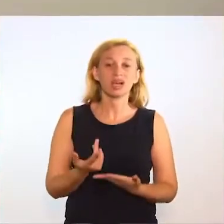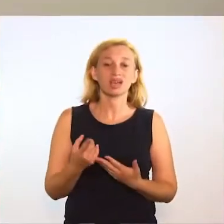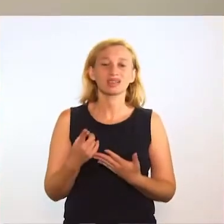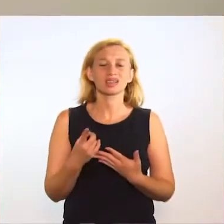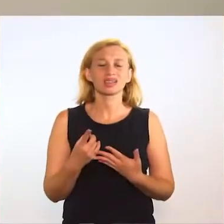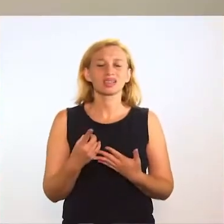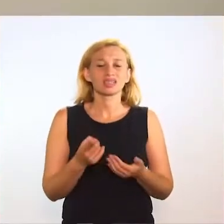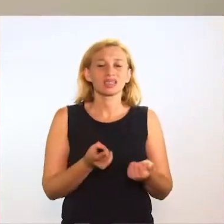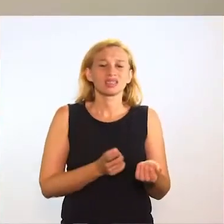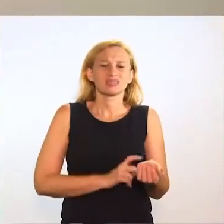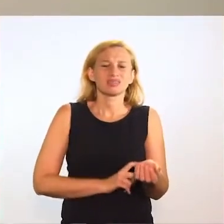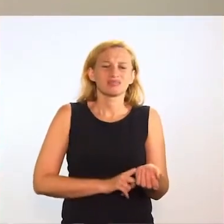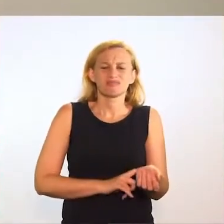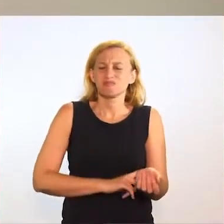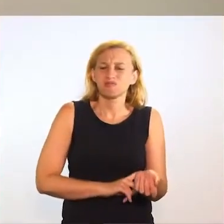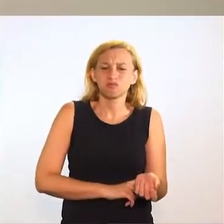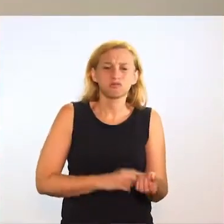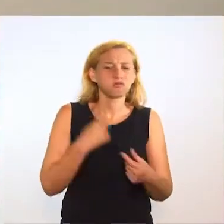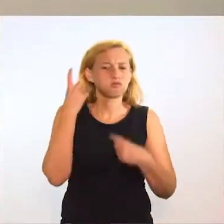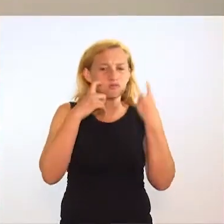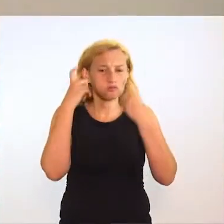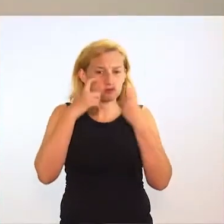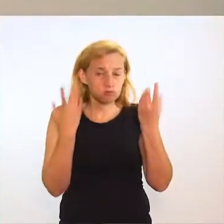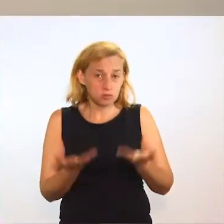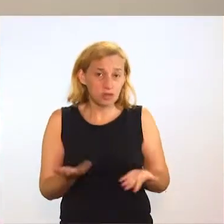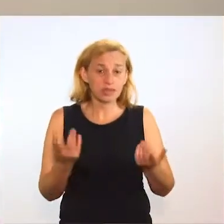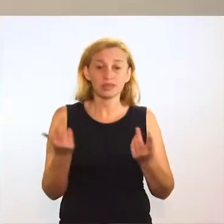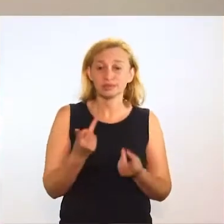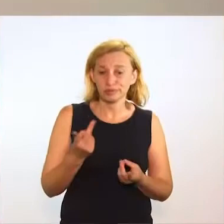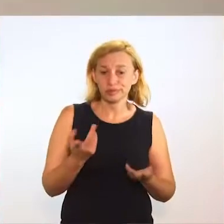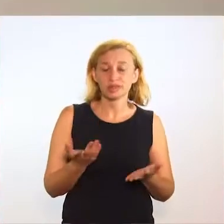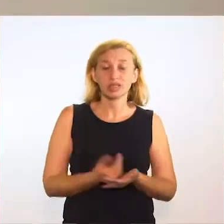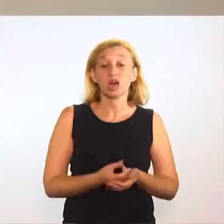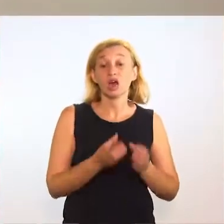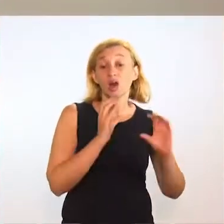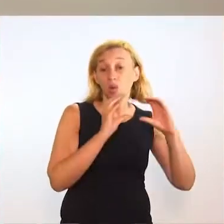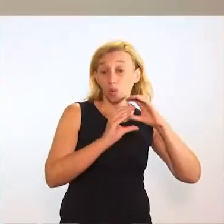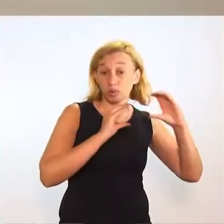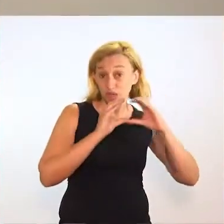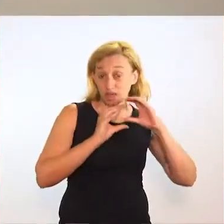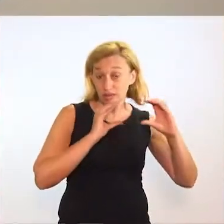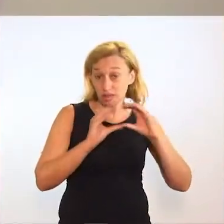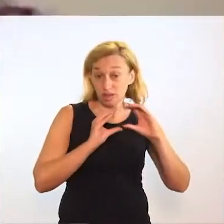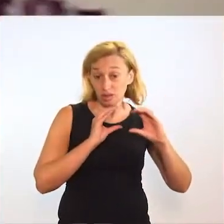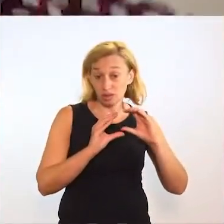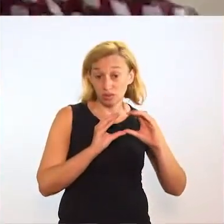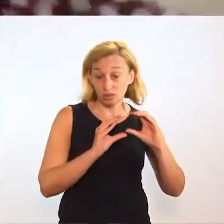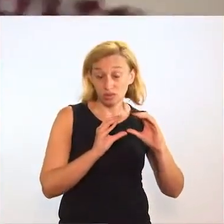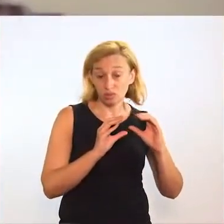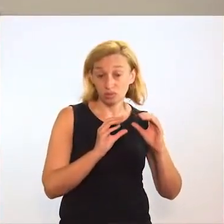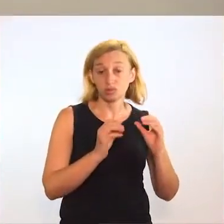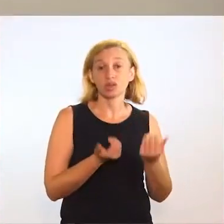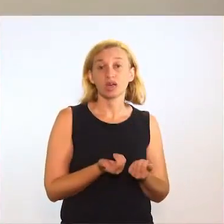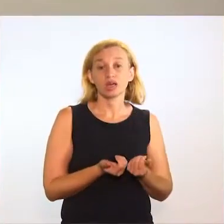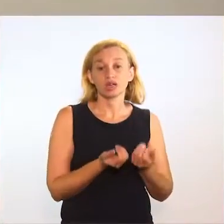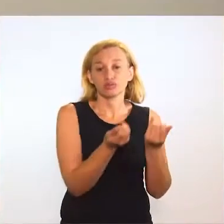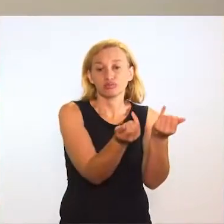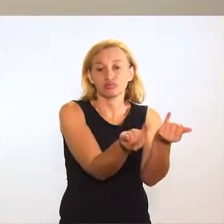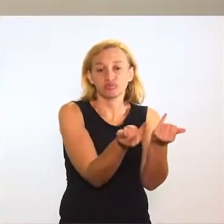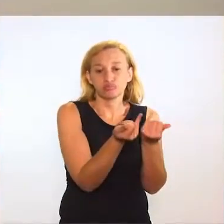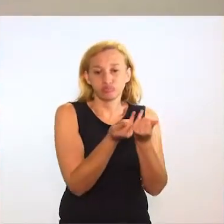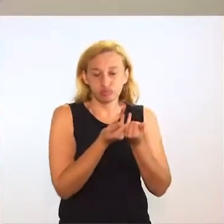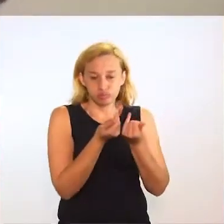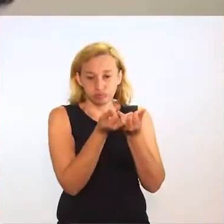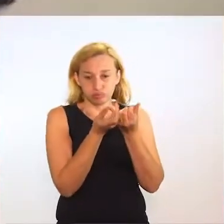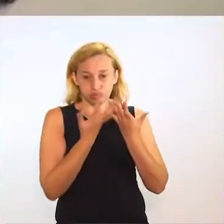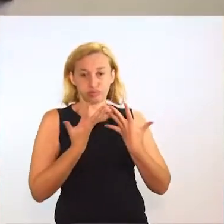pessoas ficassem com um nível muito alto de ansiedade, né? Então, tem dois paralelos, que é aquela comunicação que vem e que traz